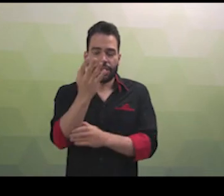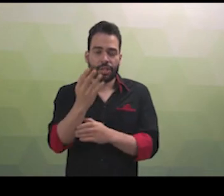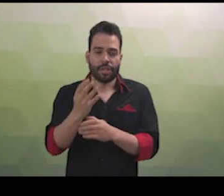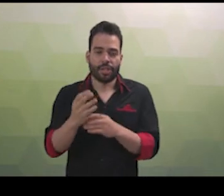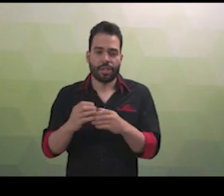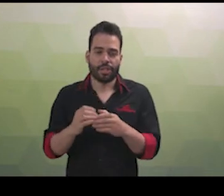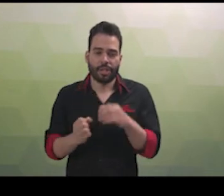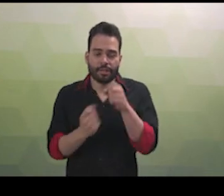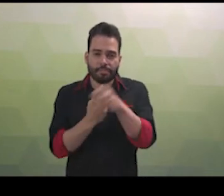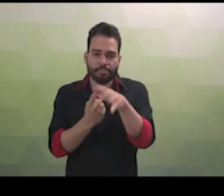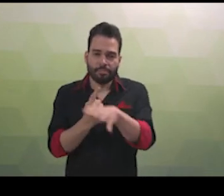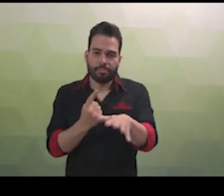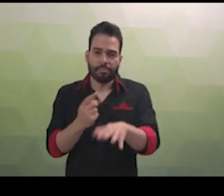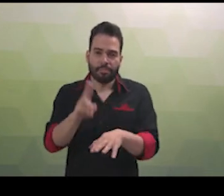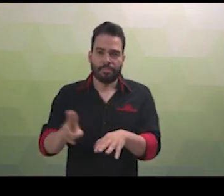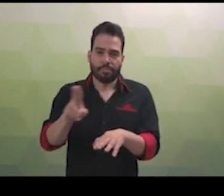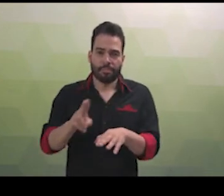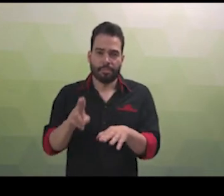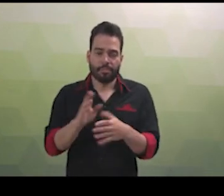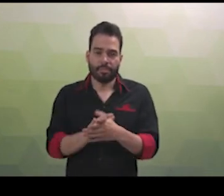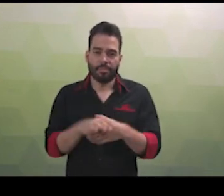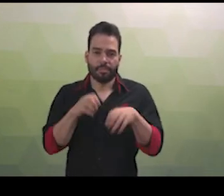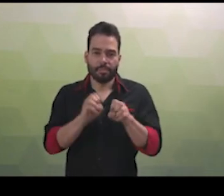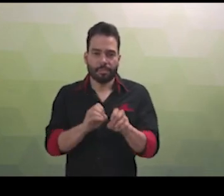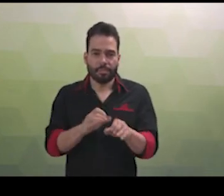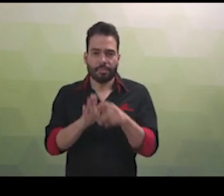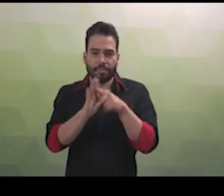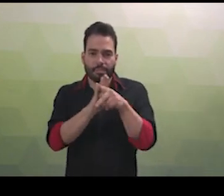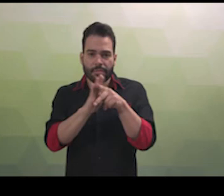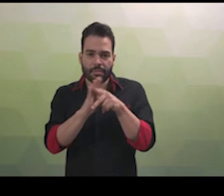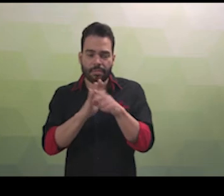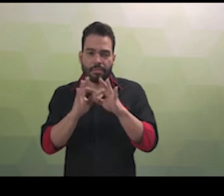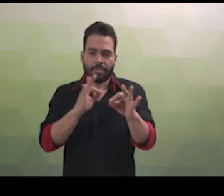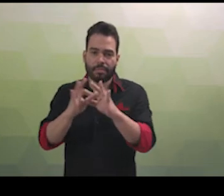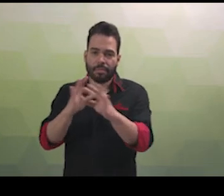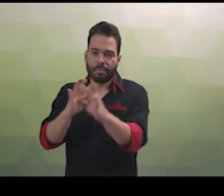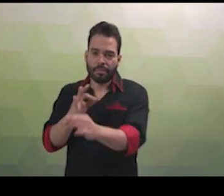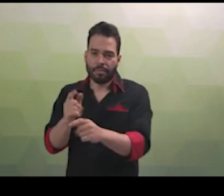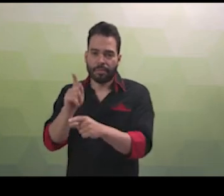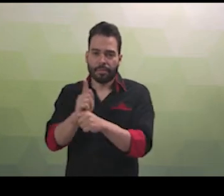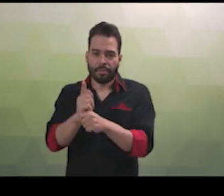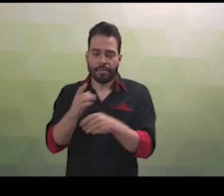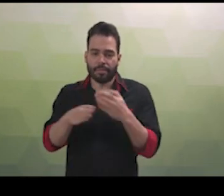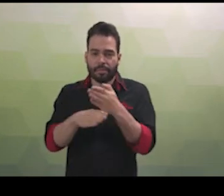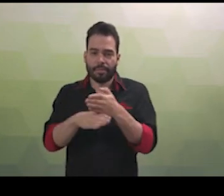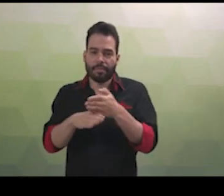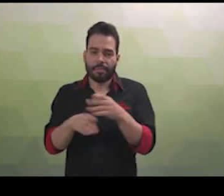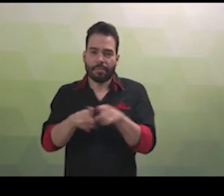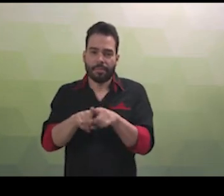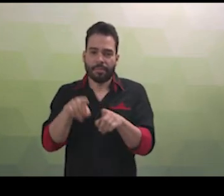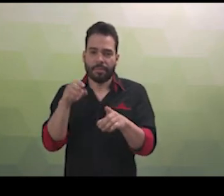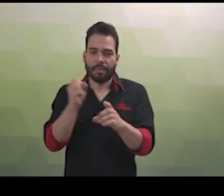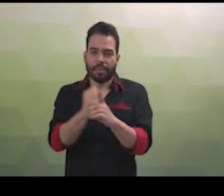aplicando conhecimento e inovação no ensino, pesquisa e extensão, fundamentada na gestão participativa e na